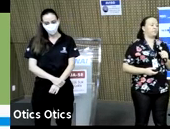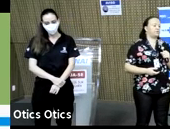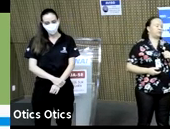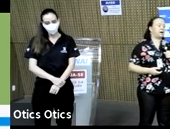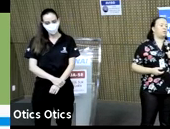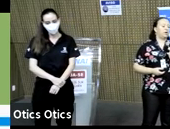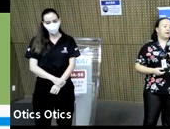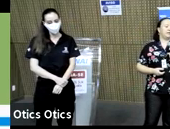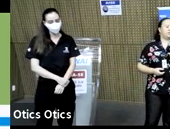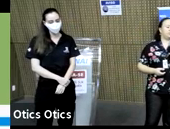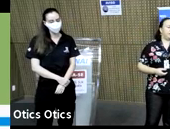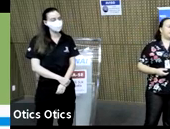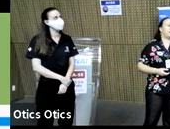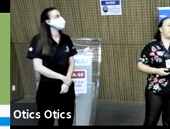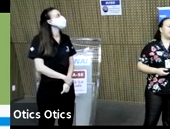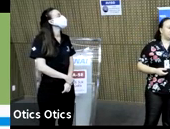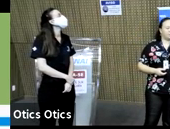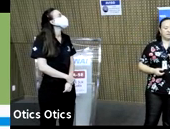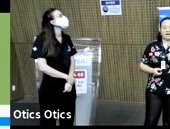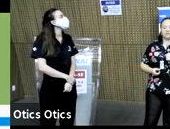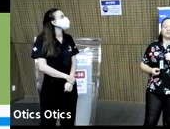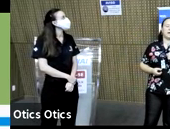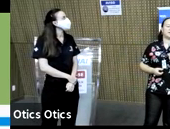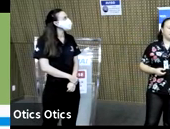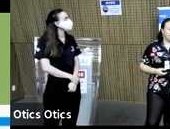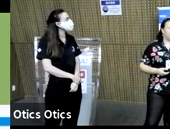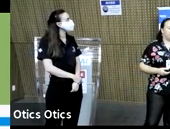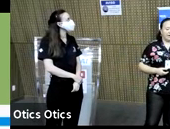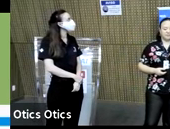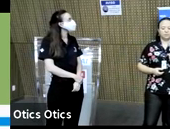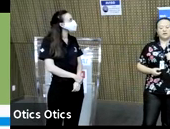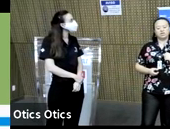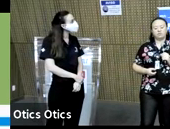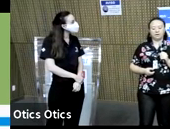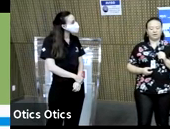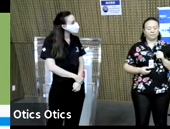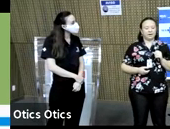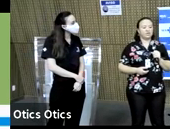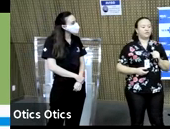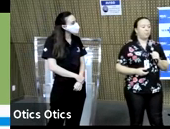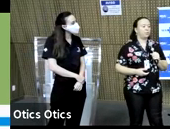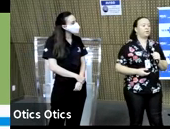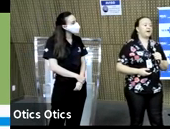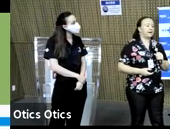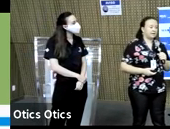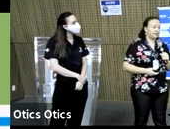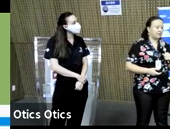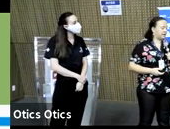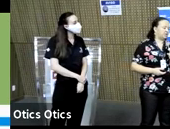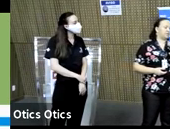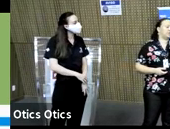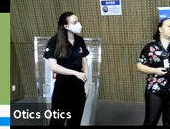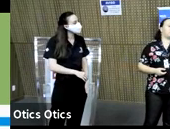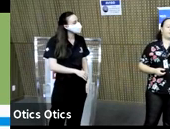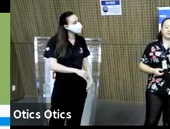né? O profissional identifica, repassa para o ACS, o ACS faz a busca ativa para identificar o porquê que